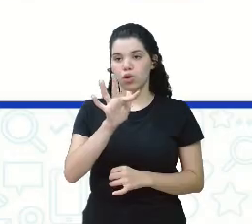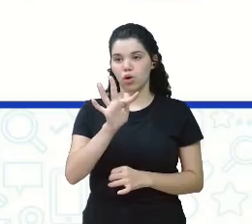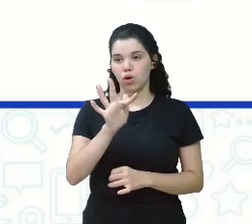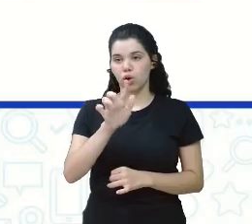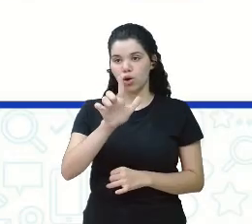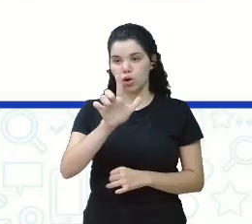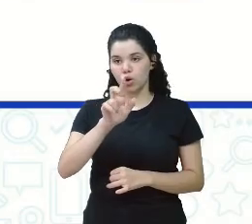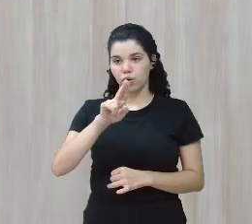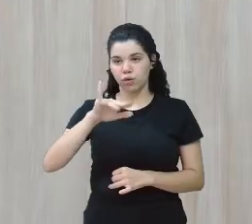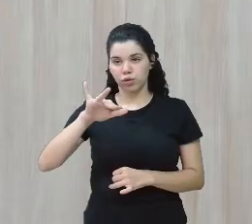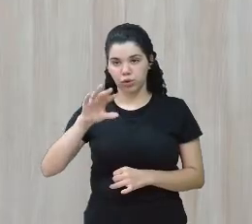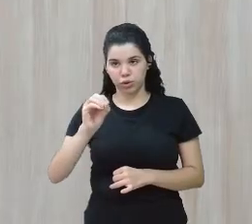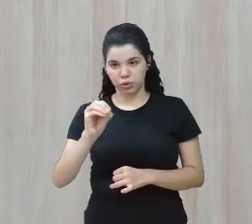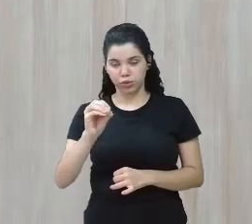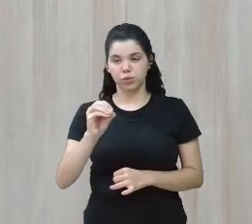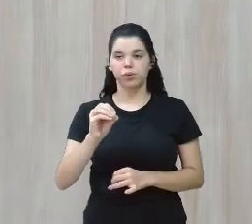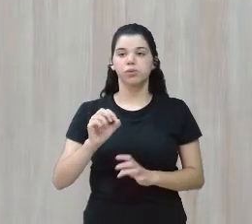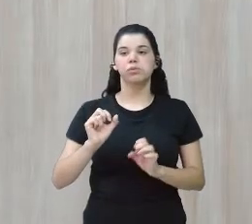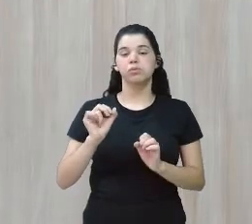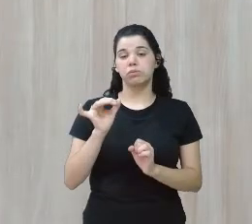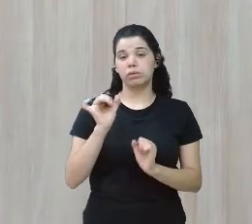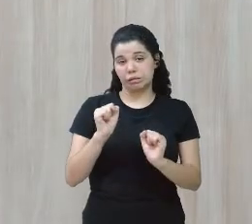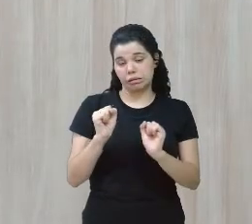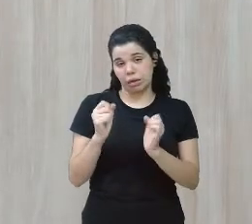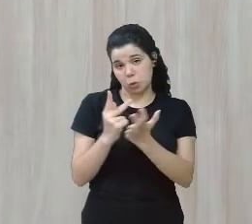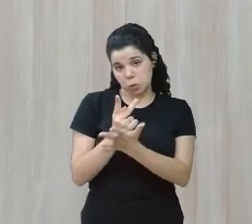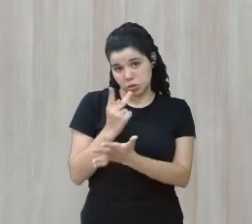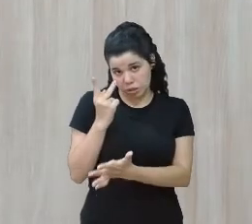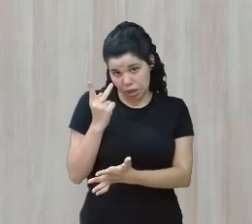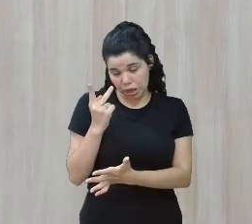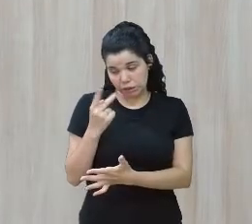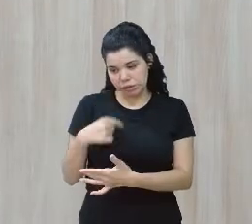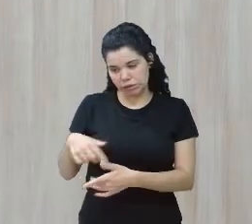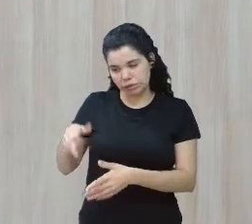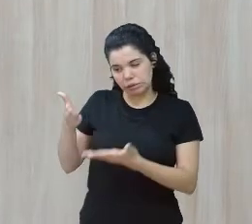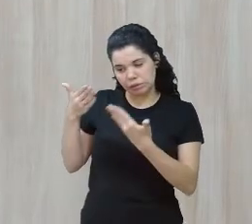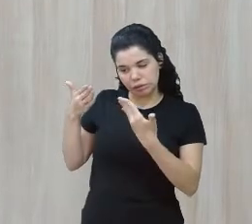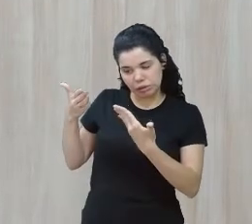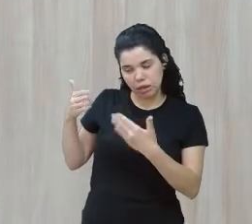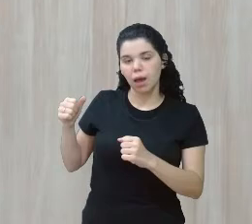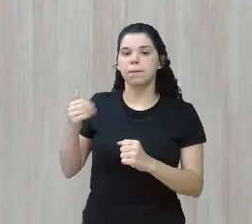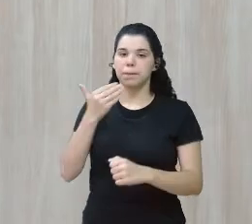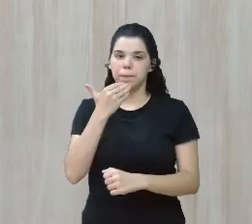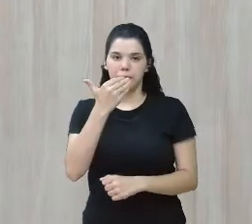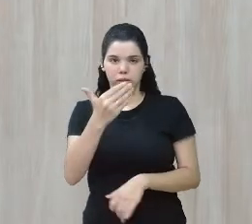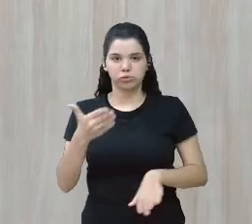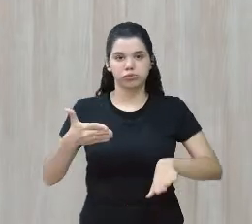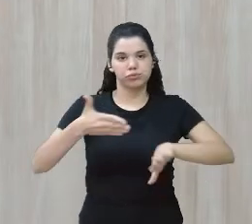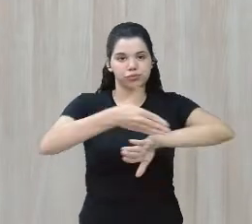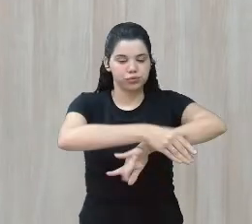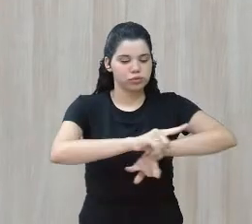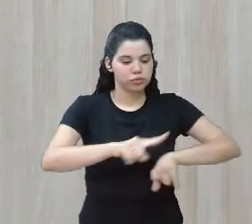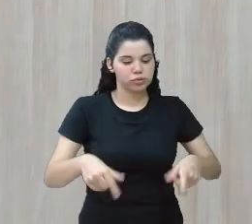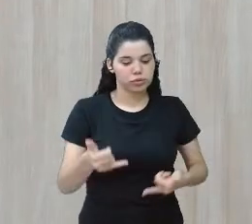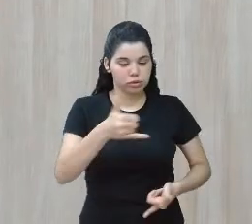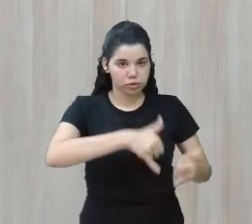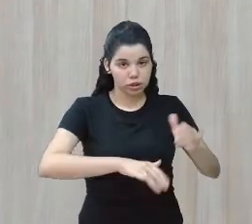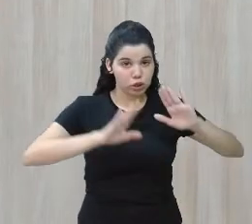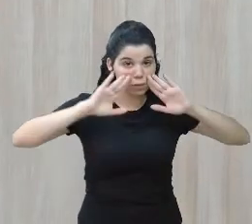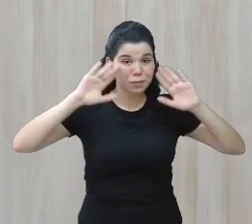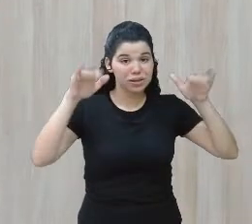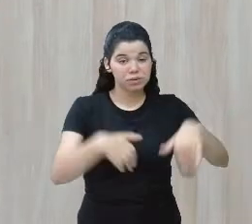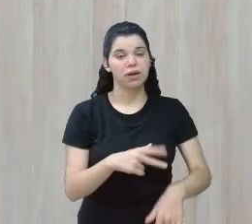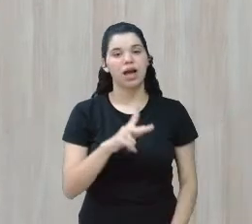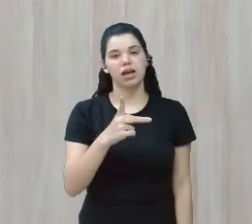ocorre realmente toda uma suspeita, então pede-se o exame de laboratório específico para o